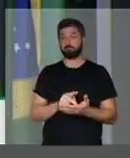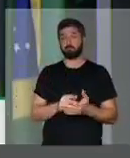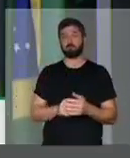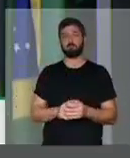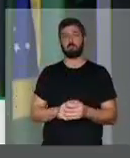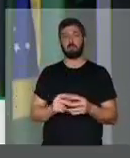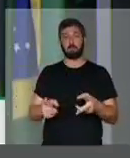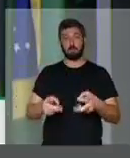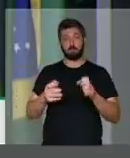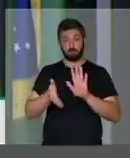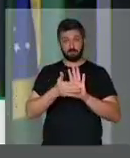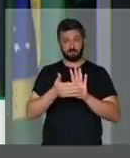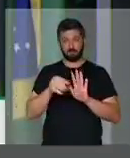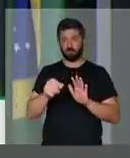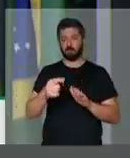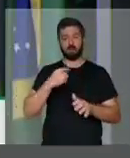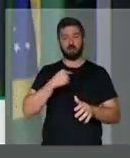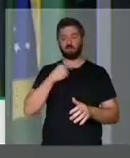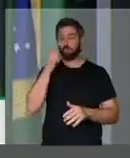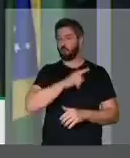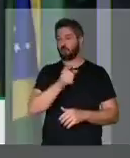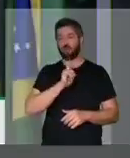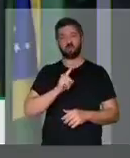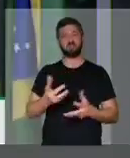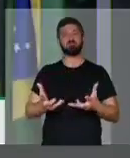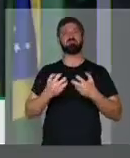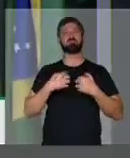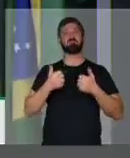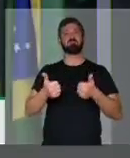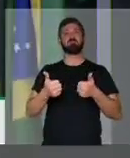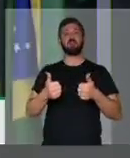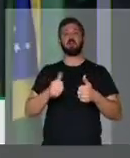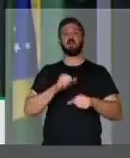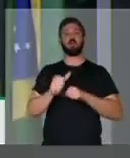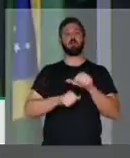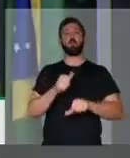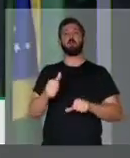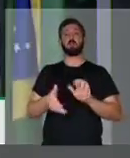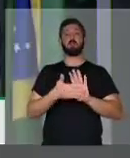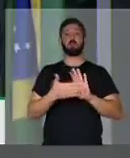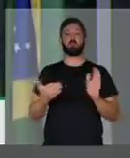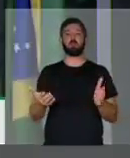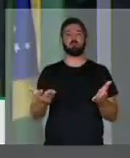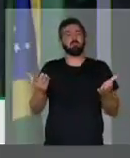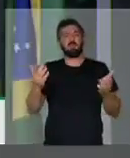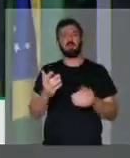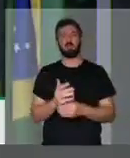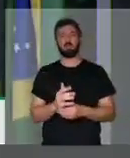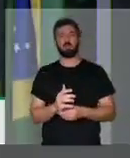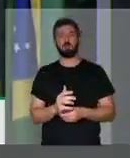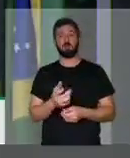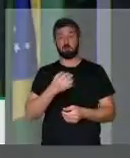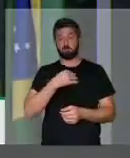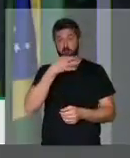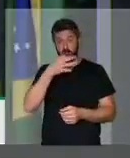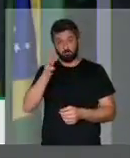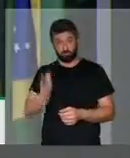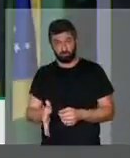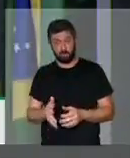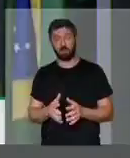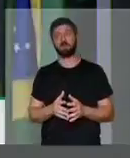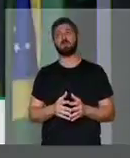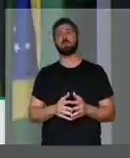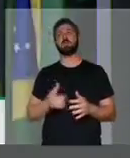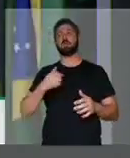ao olharmos para essa proposta, eu não consigo ver contemplada as mudanças que são propostas. Então, já me posicionei,